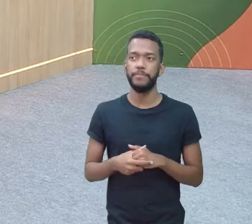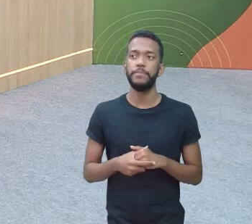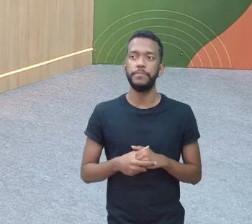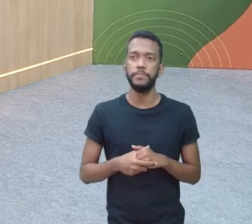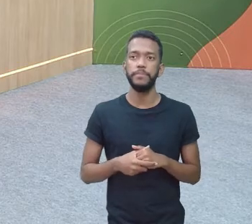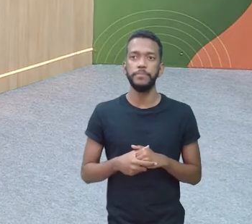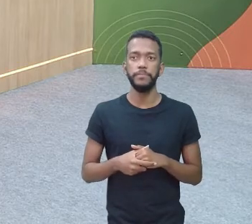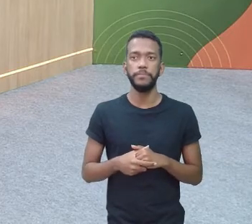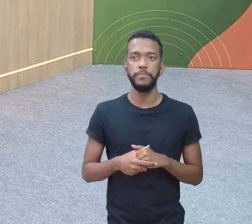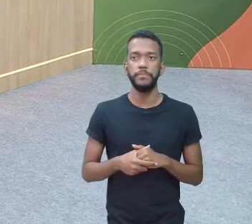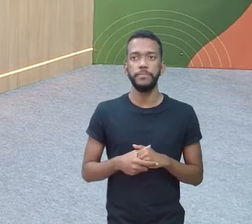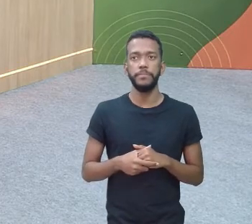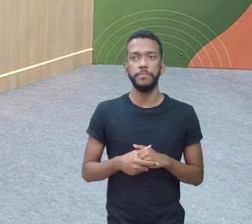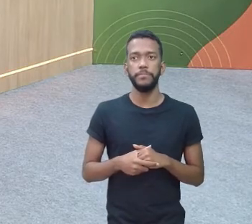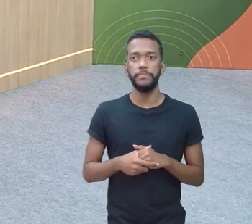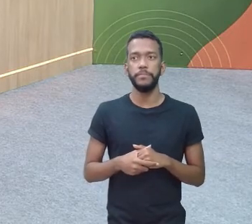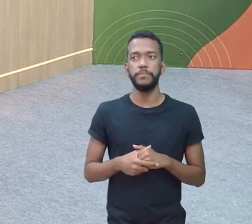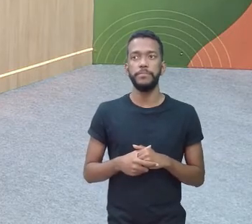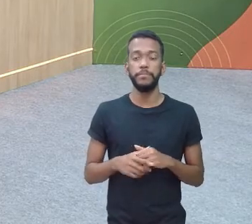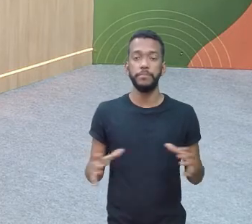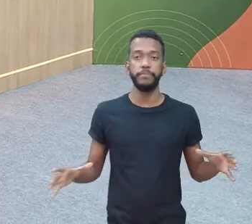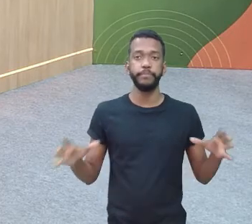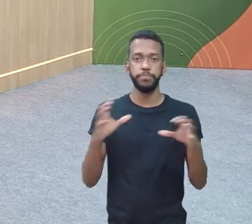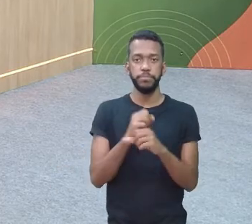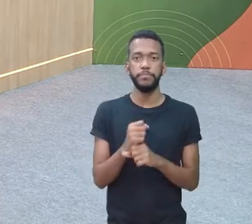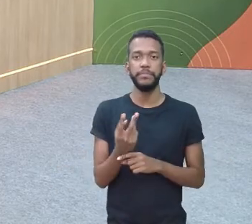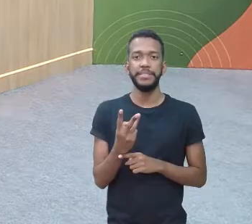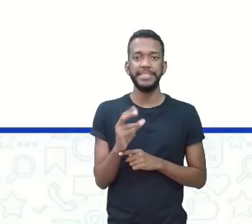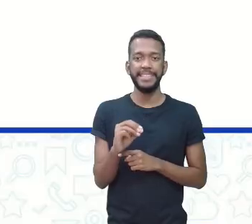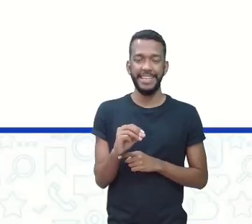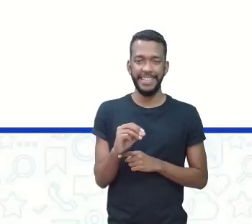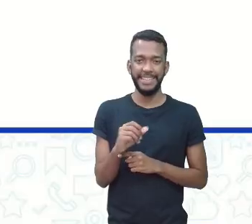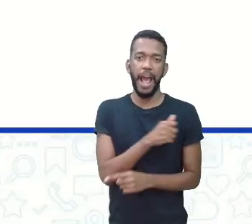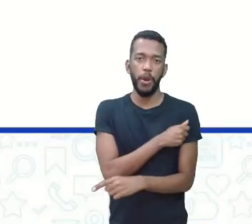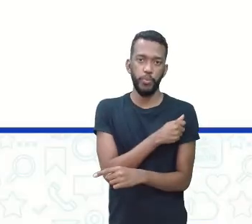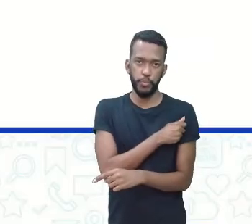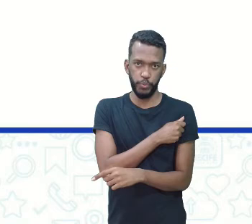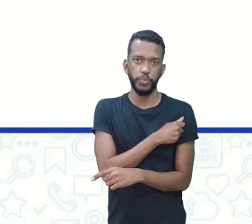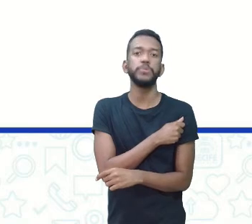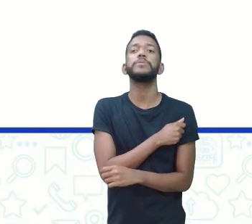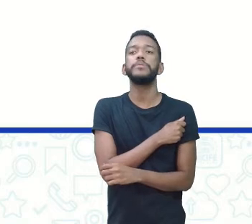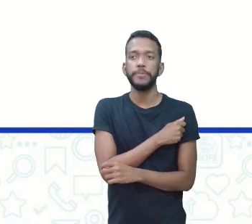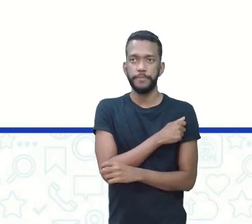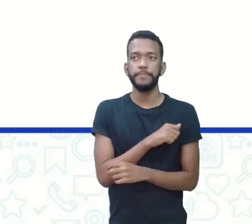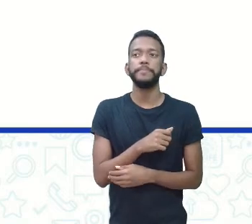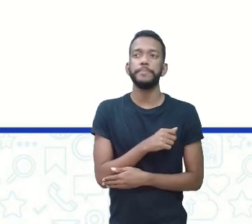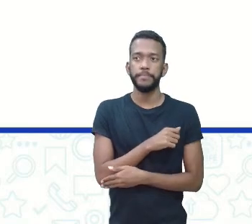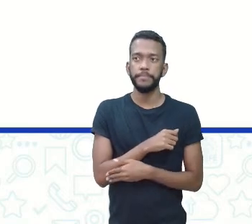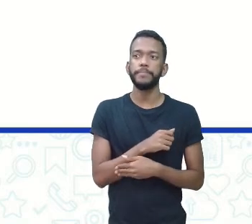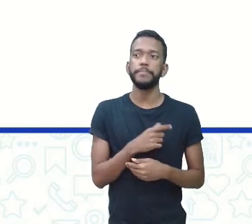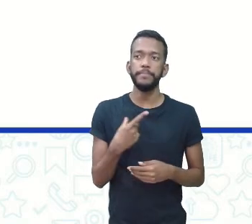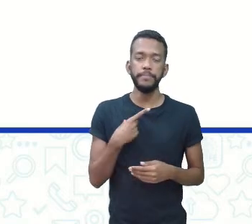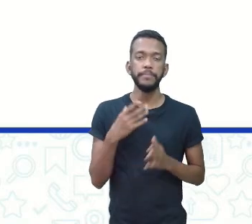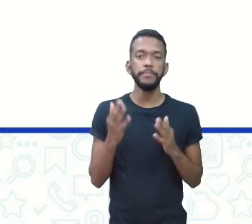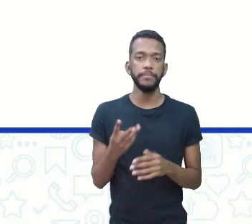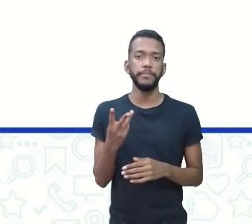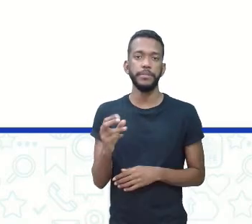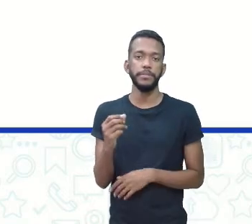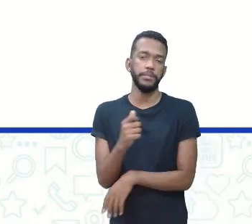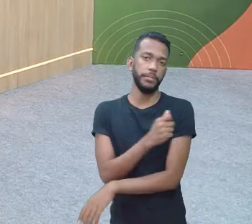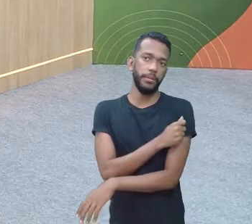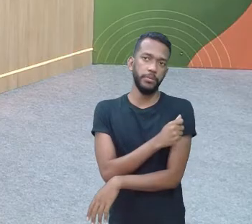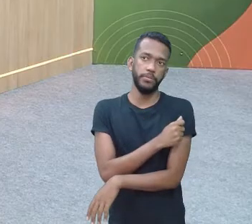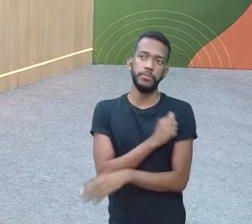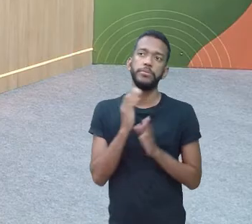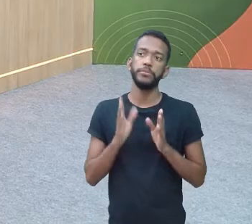que fica aqui. Quer dizer que no final das contas eu tenho 30 estudantes, né? Então, eu tenho 30